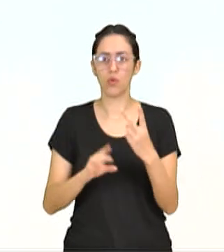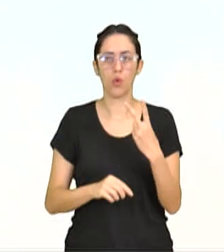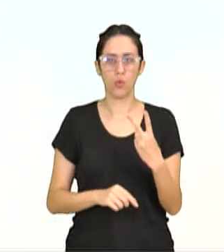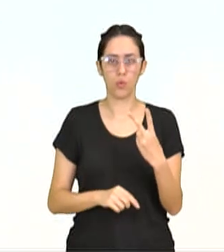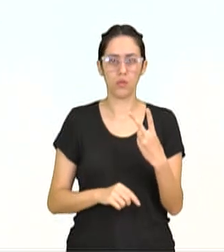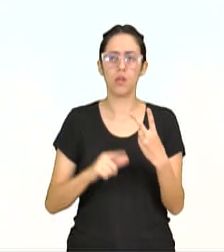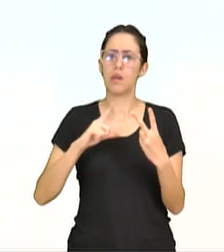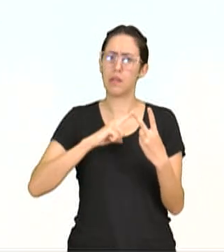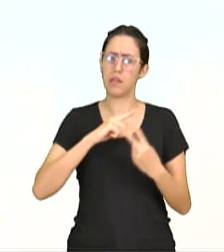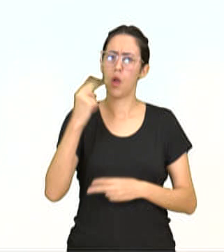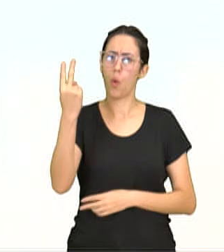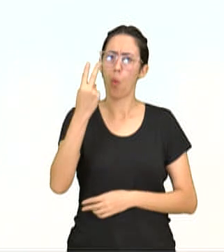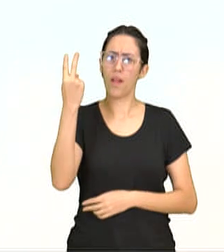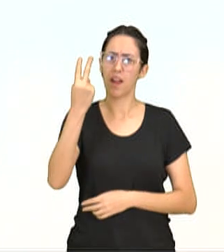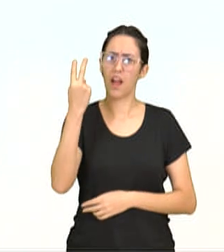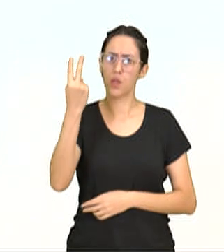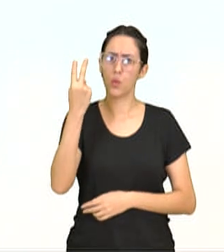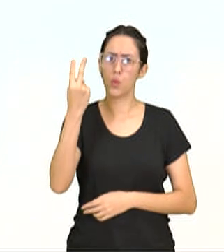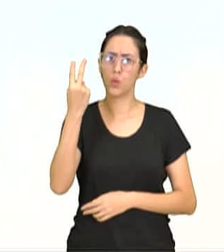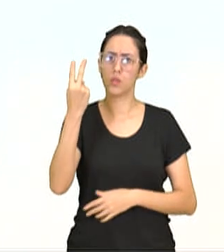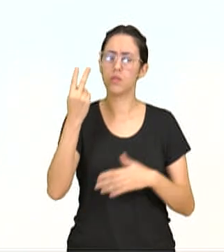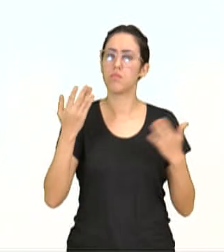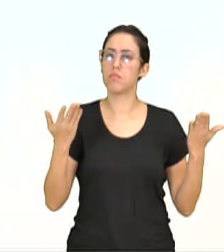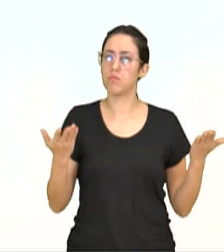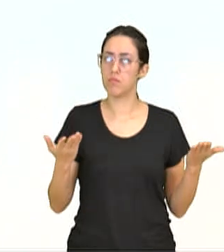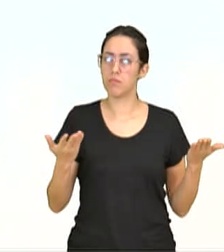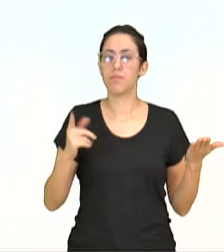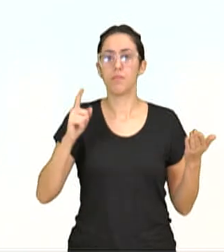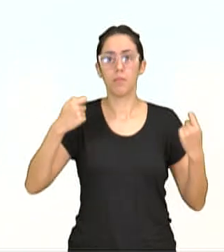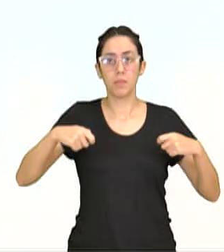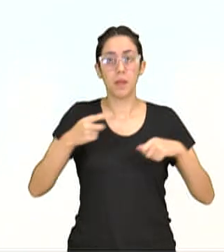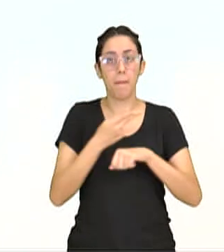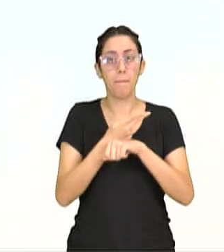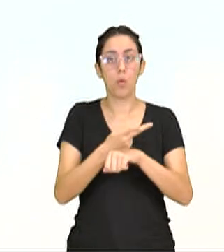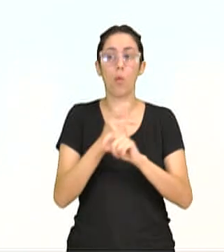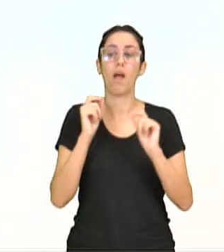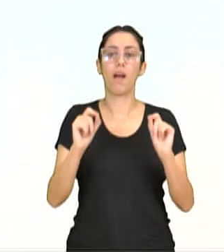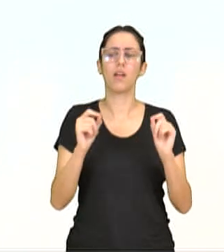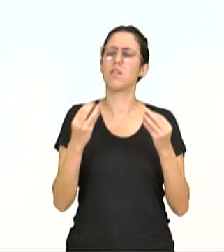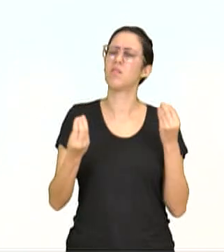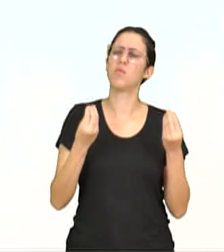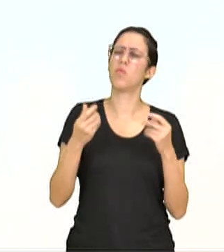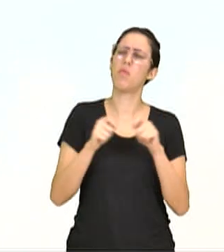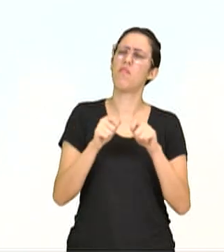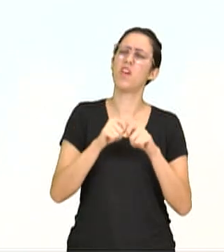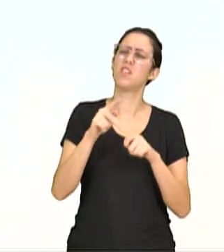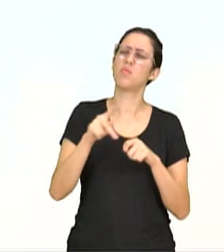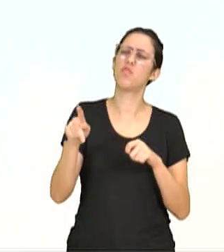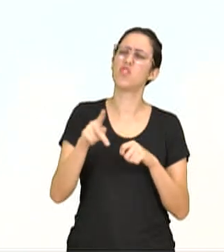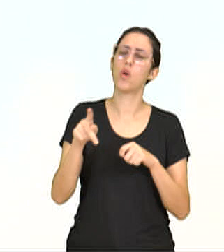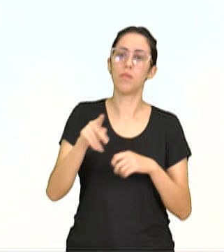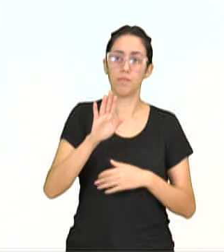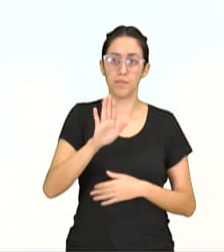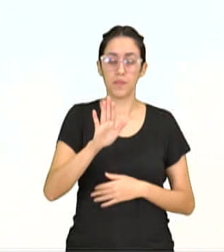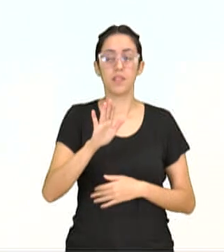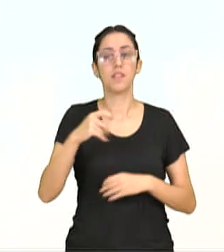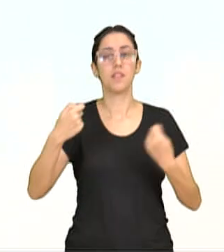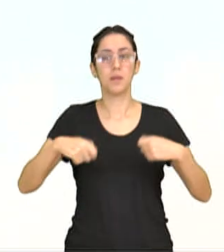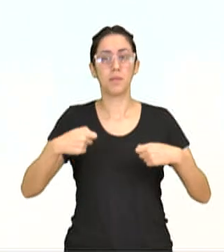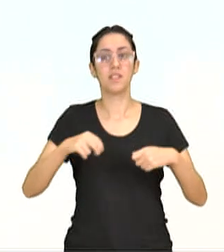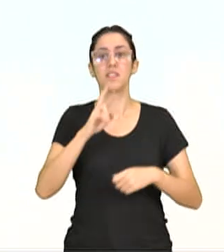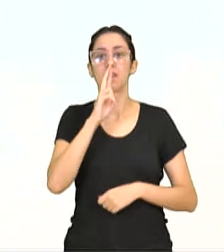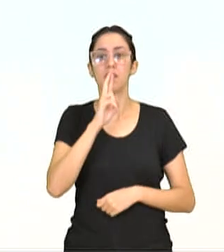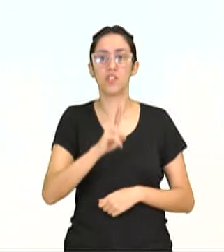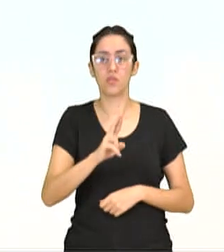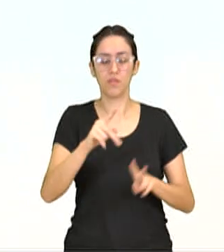alguém elevado ao quadrado. Então, você busca quem é esse alguém. Como que eu faço isso, professora? Extraindo a raiz quadrada.